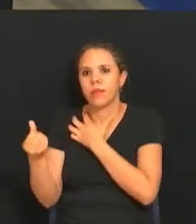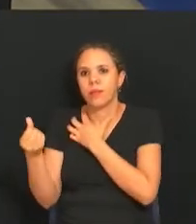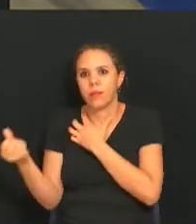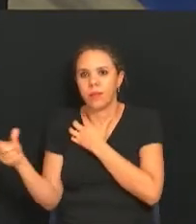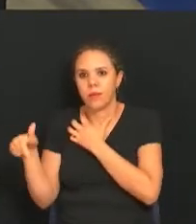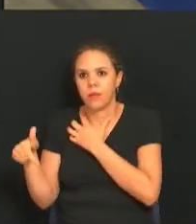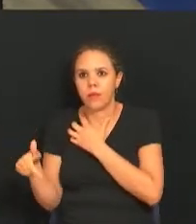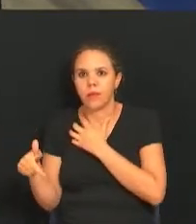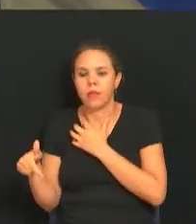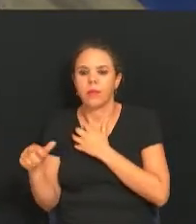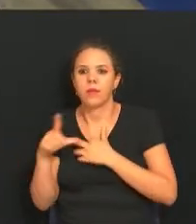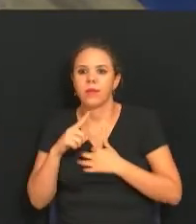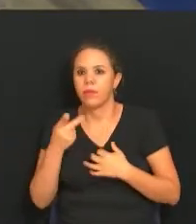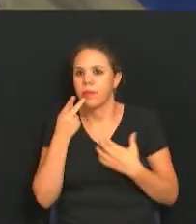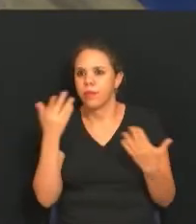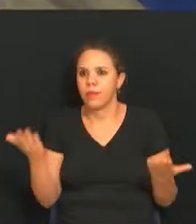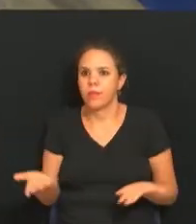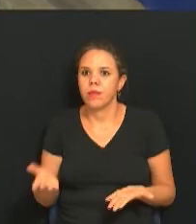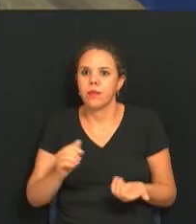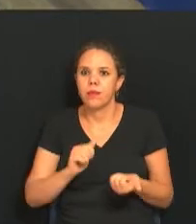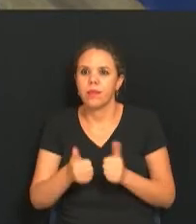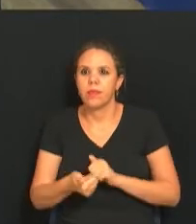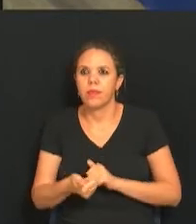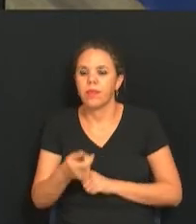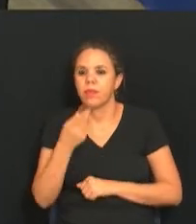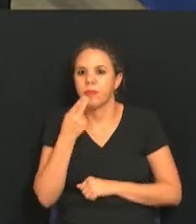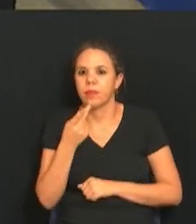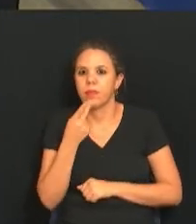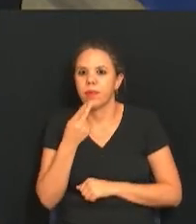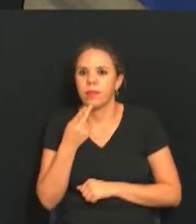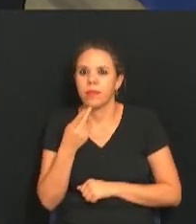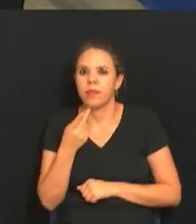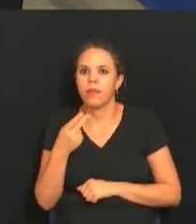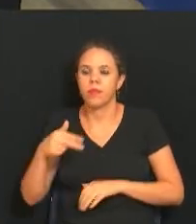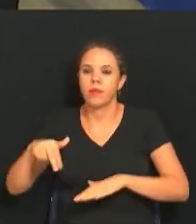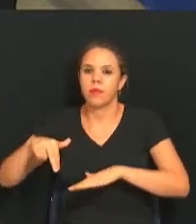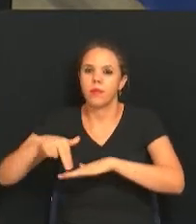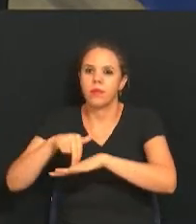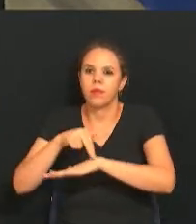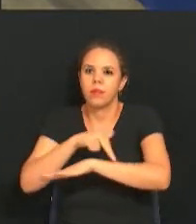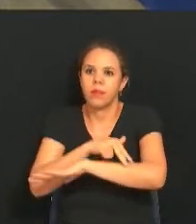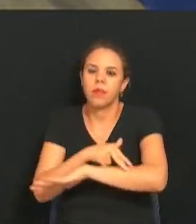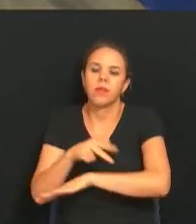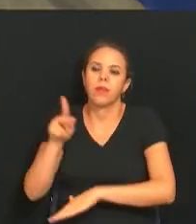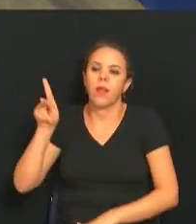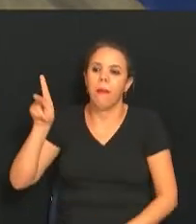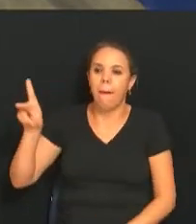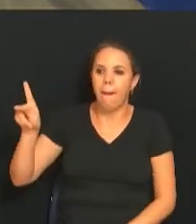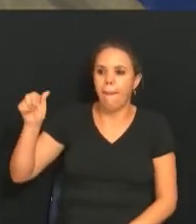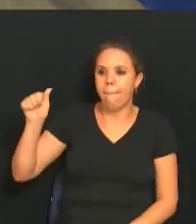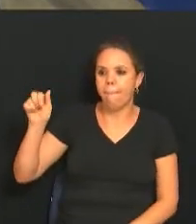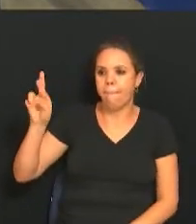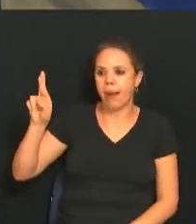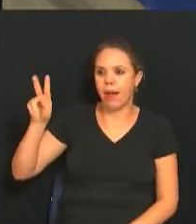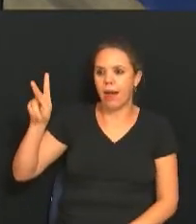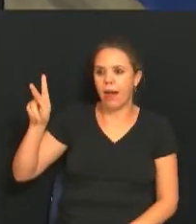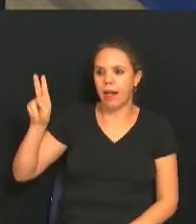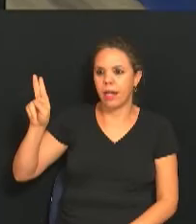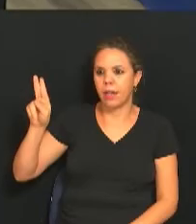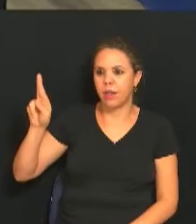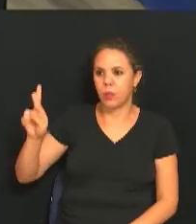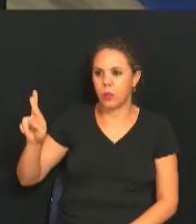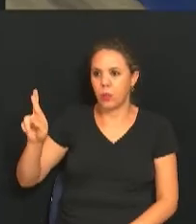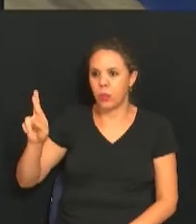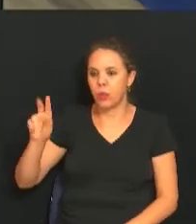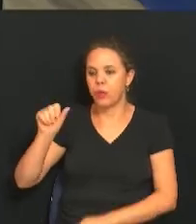15.667. E a gente está falando de esporte, vamos falar um pouquinho sobre parkour, que também virou lei. Exatamente. Nós